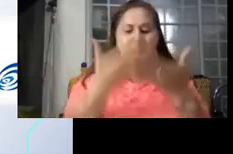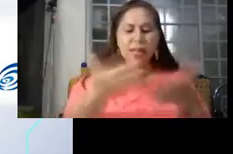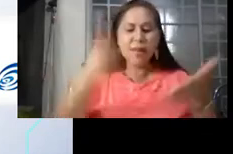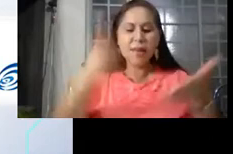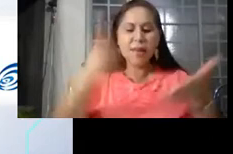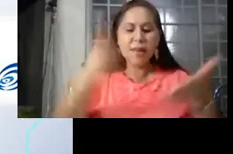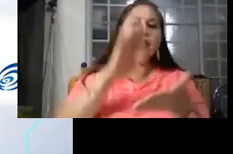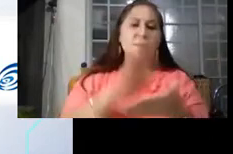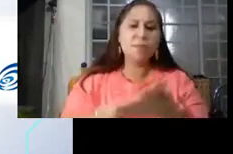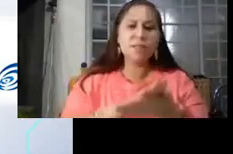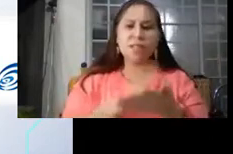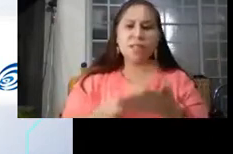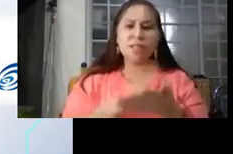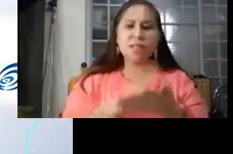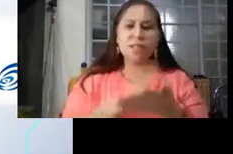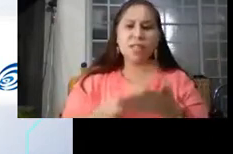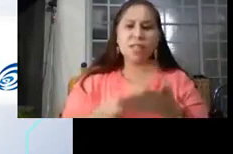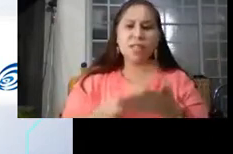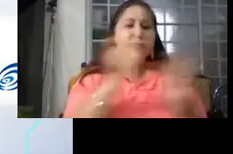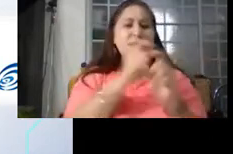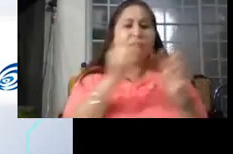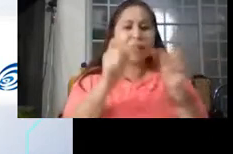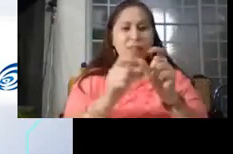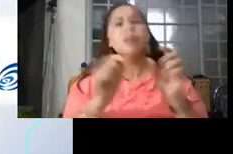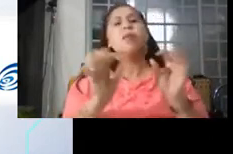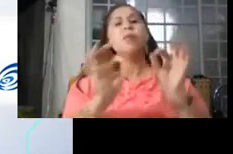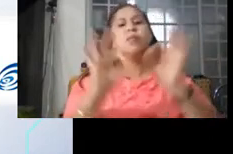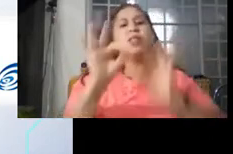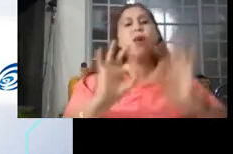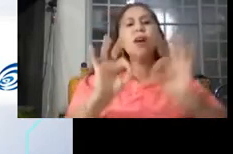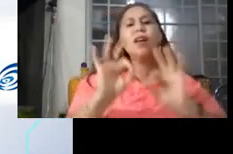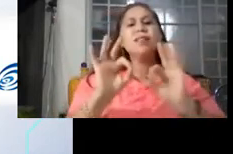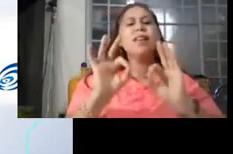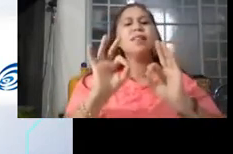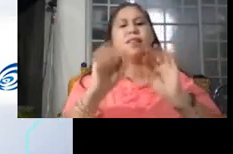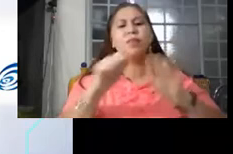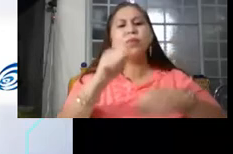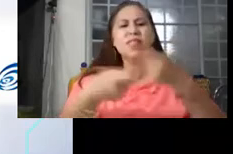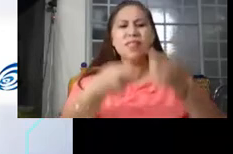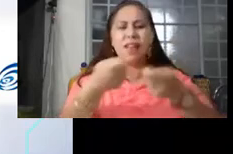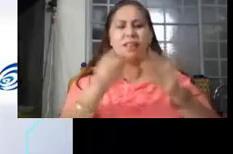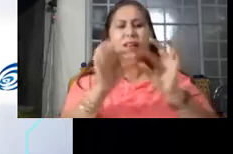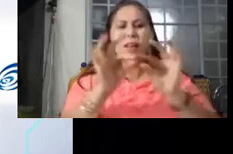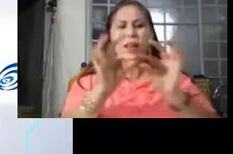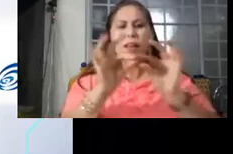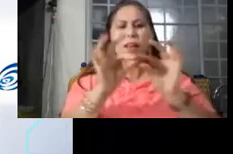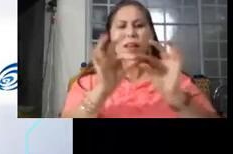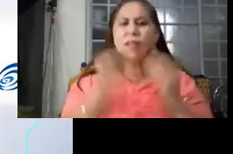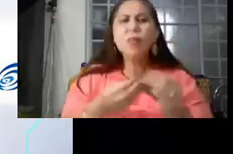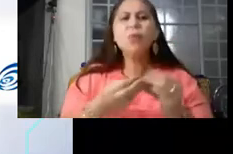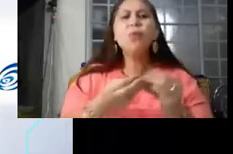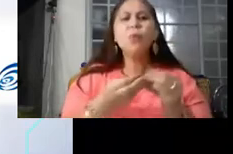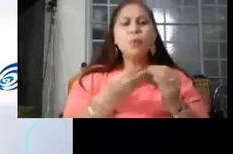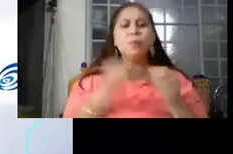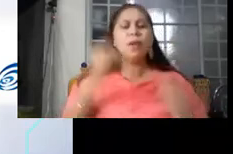o intérprete de Libras? Gente, a sintaxe, ou seja, a organização dos sinais numa frase